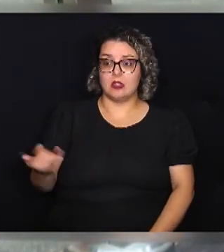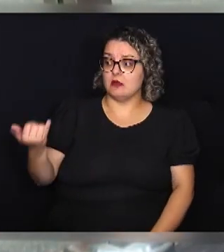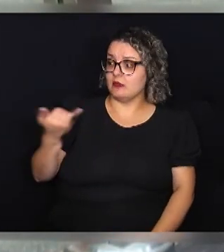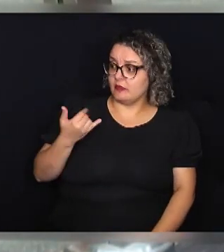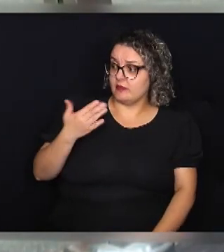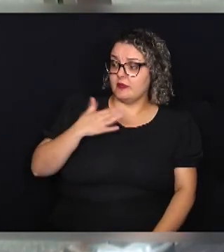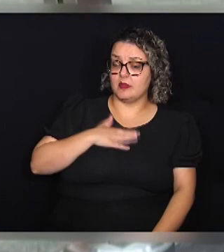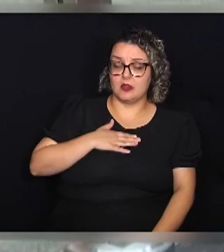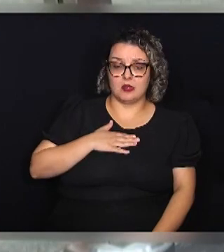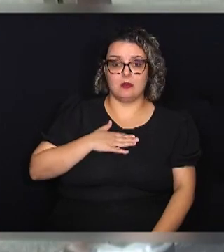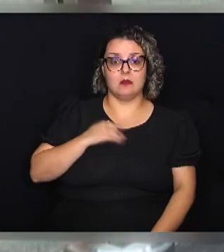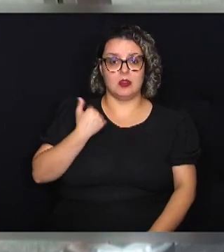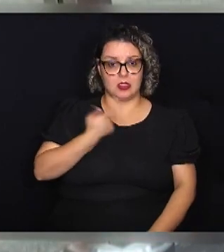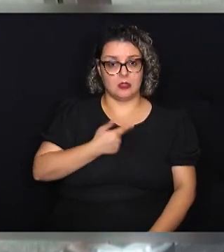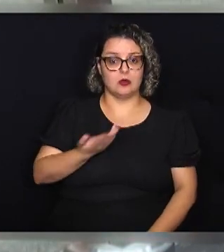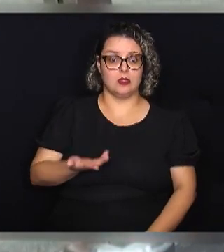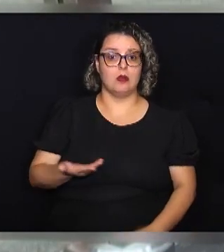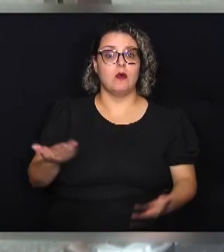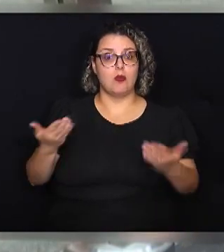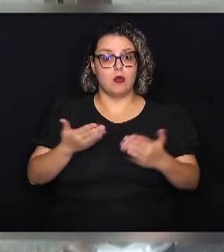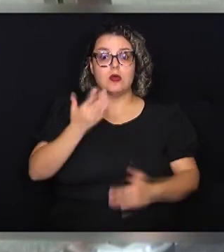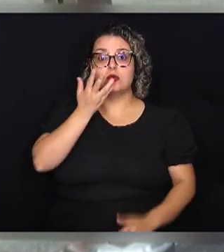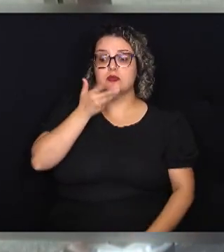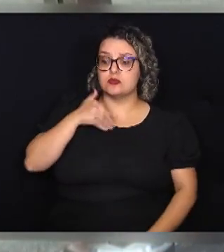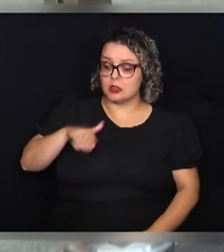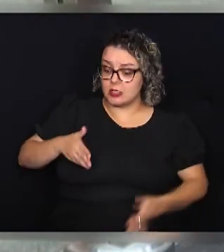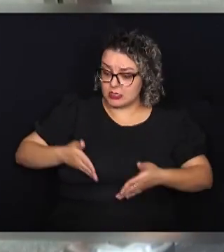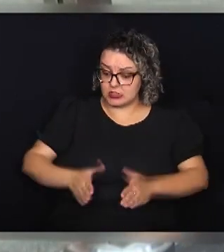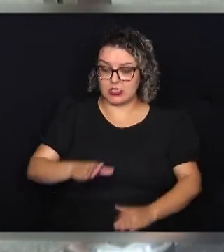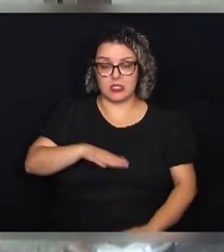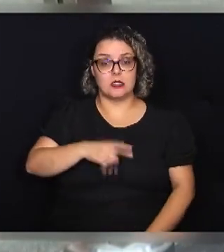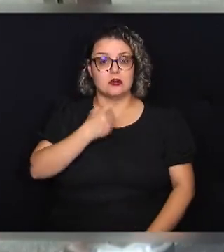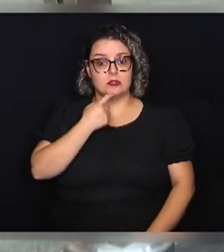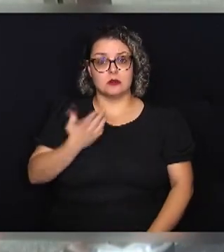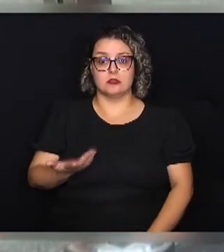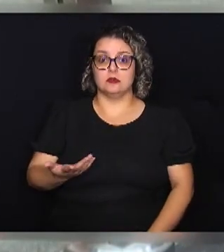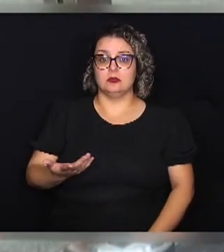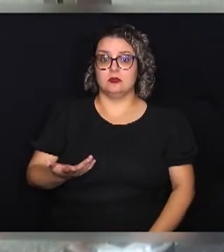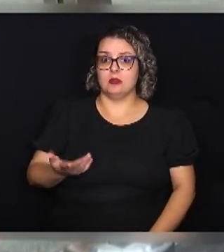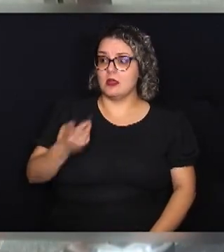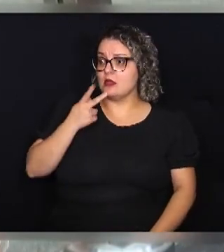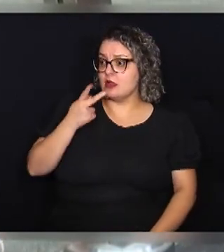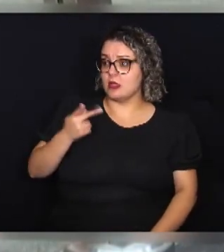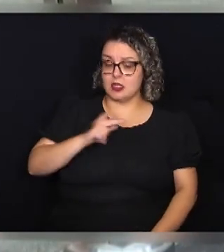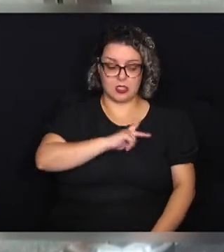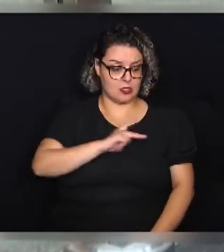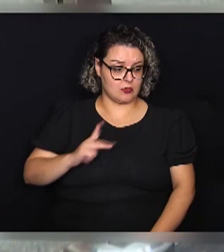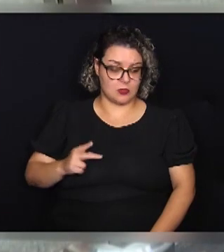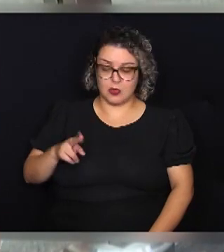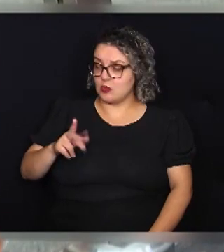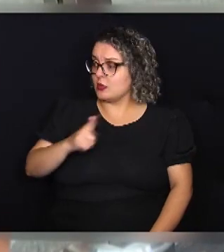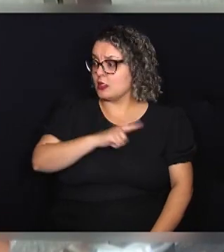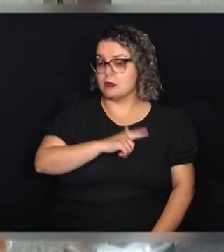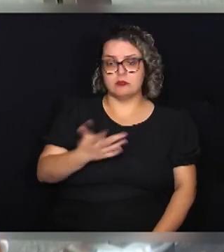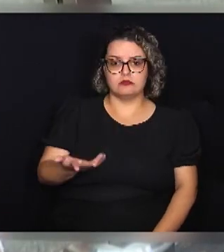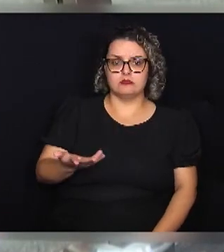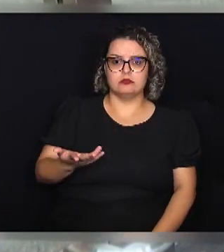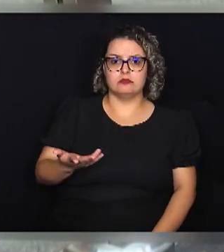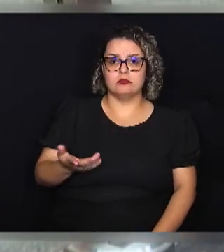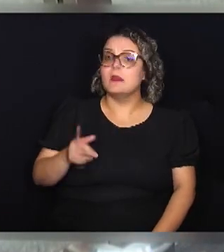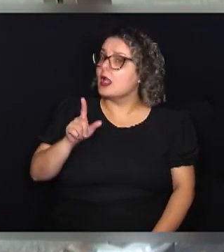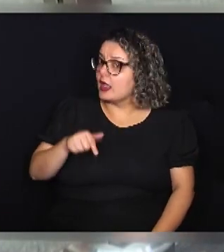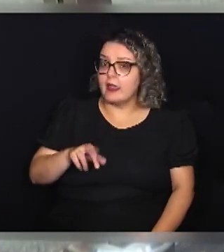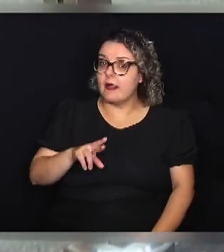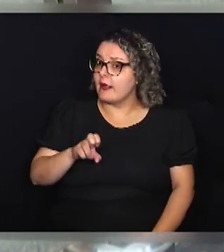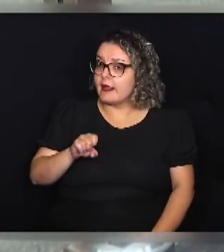hoje uma criança que nasce em Campinas, ela falar que ela é ponte pretana ou que ela é bugrina é um ato de